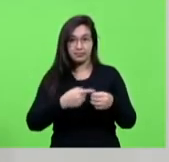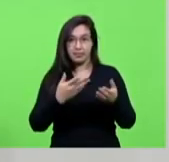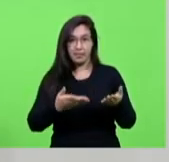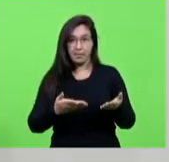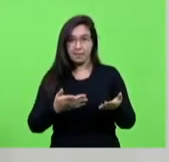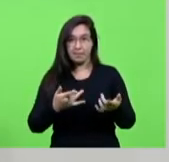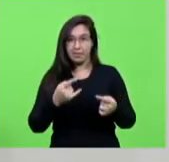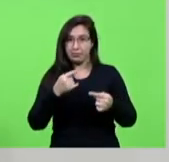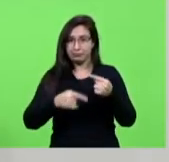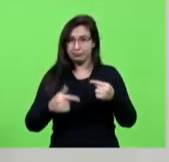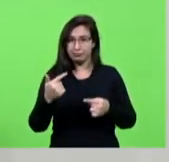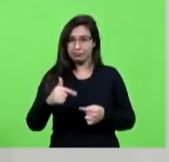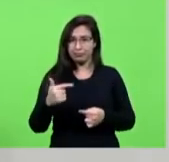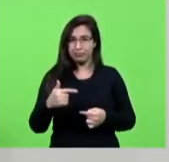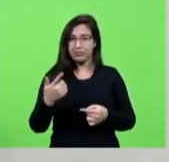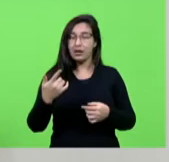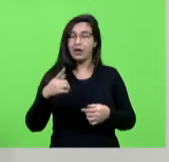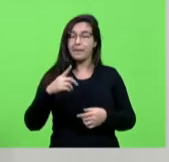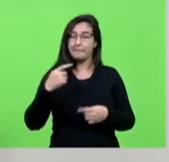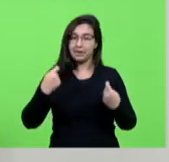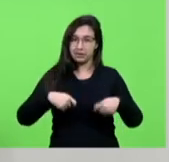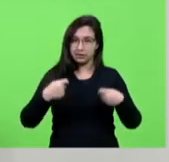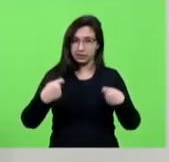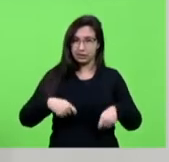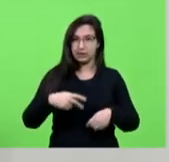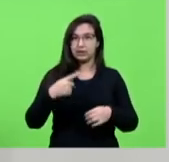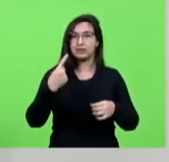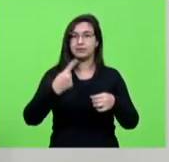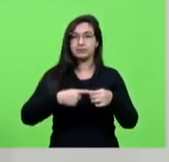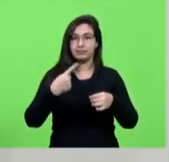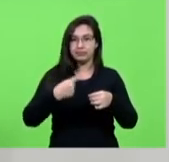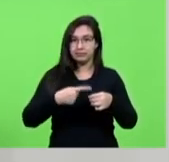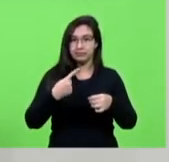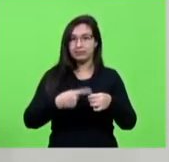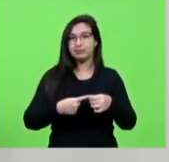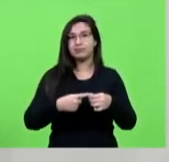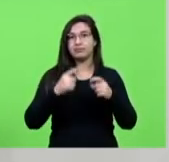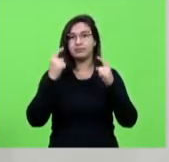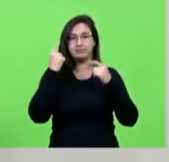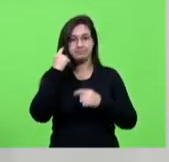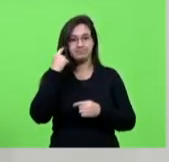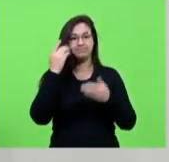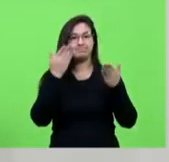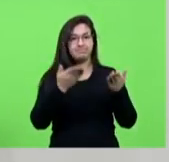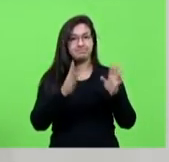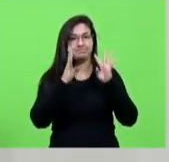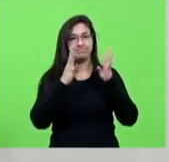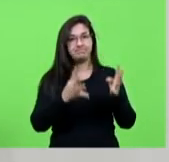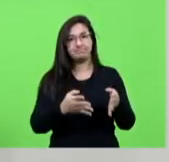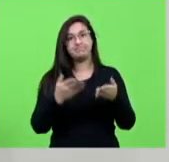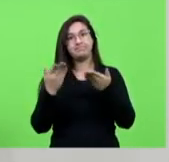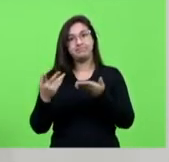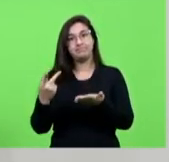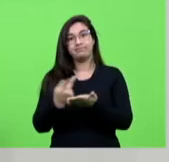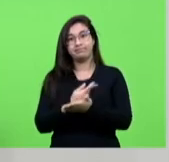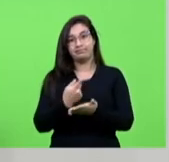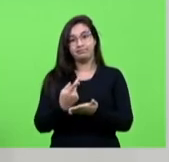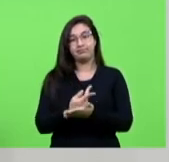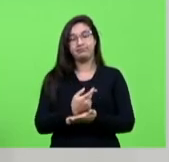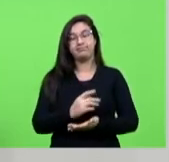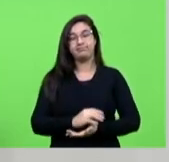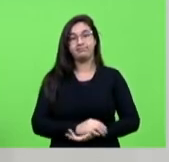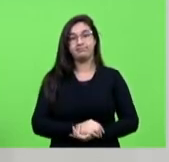é municipalista... independente da função política que ele ocupe, ele está errado. Ele está errado, ponto.